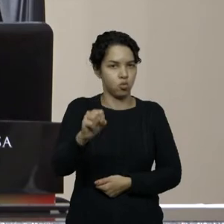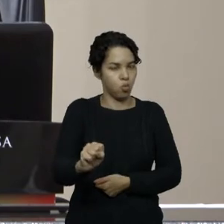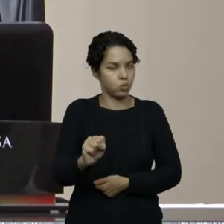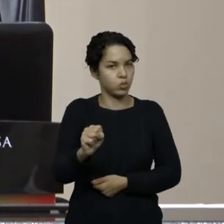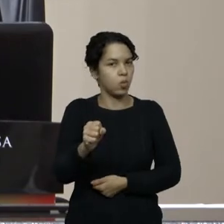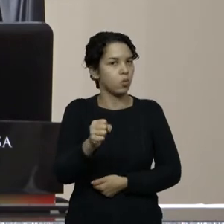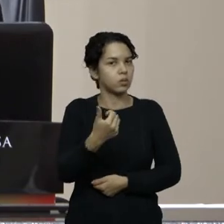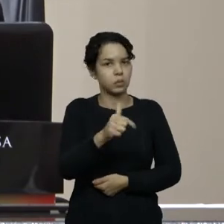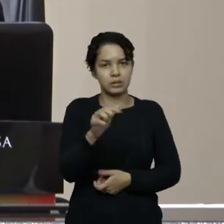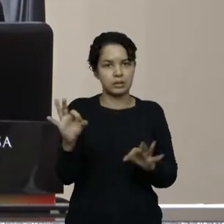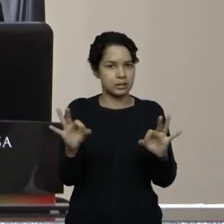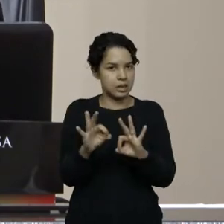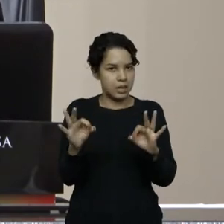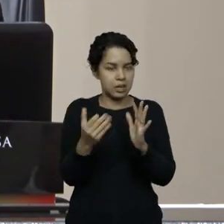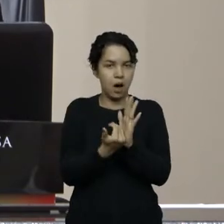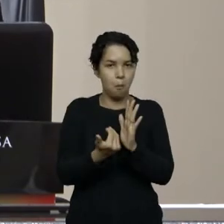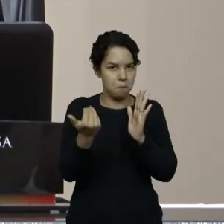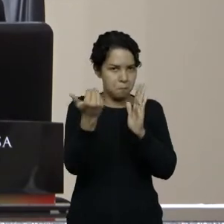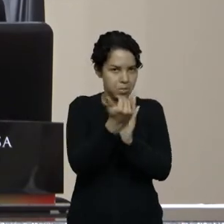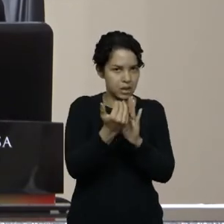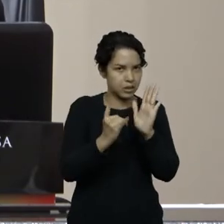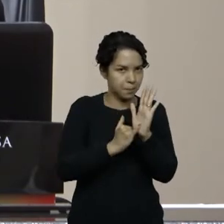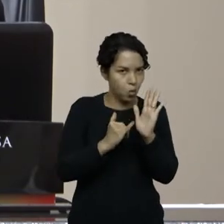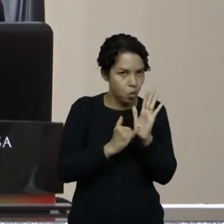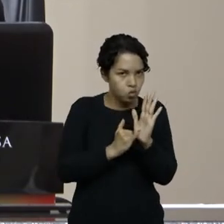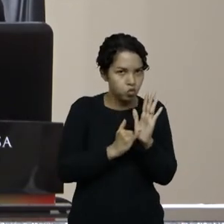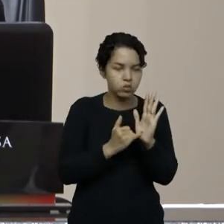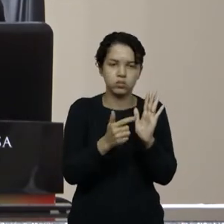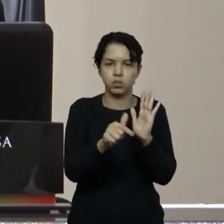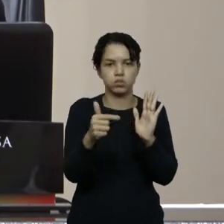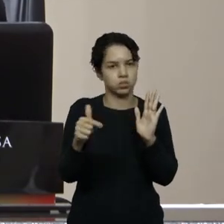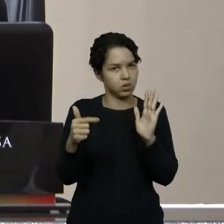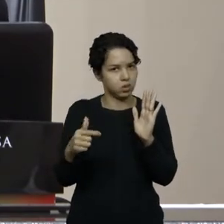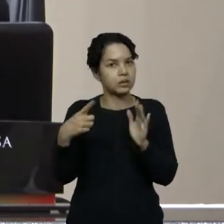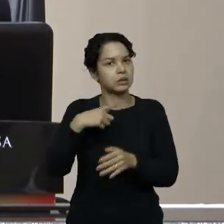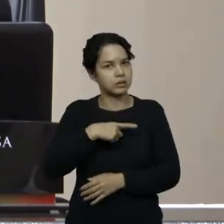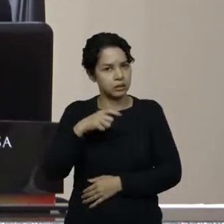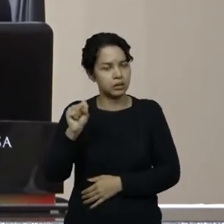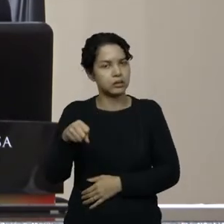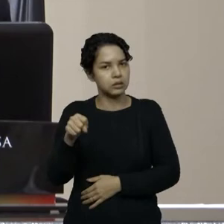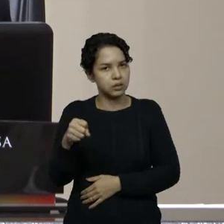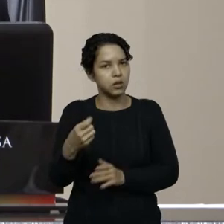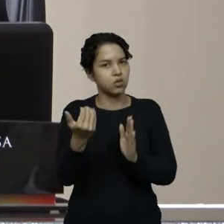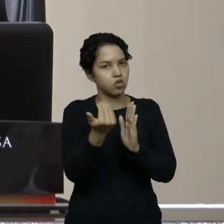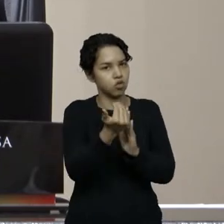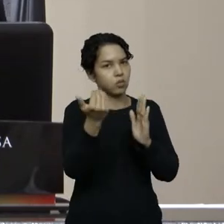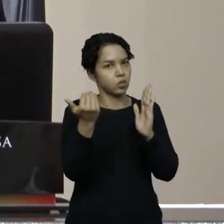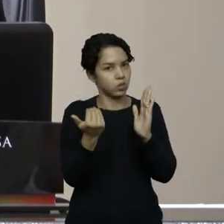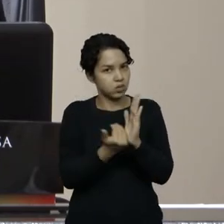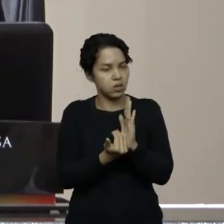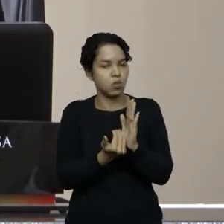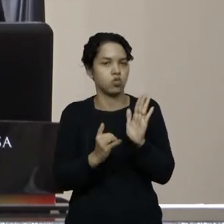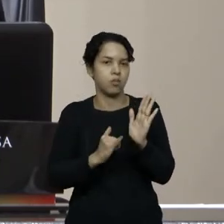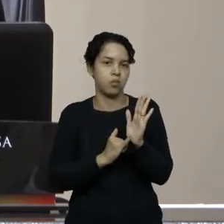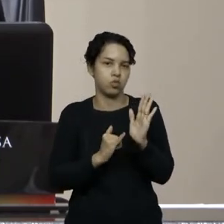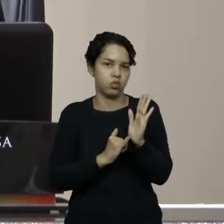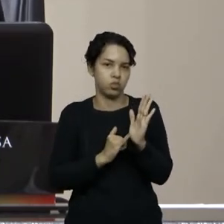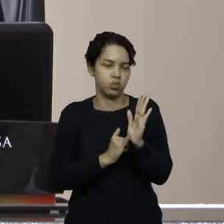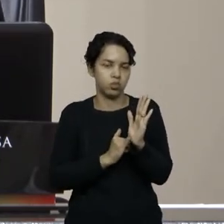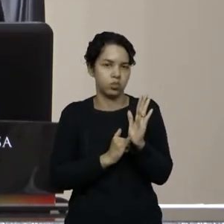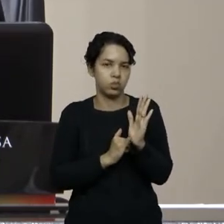nada que aumenta impostos assim assim diminuição de impostos